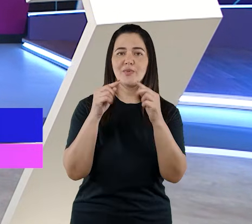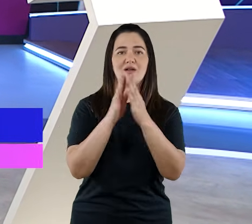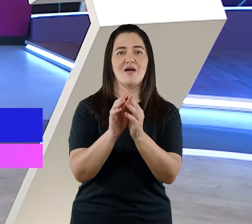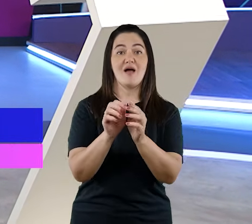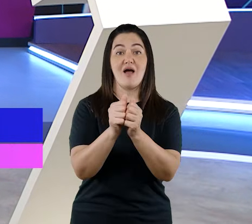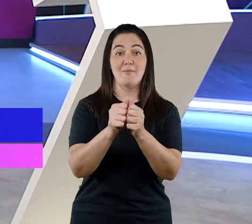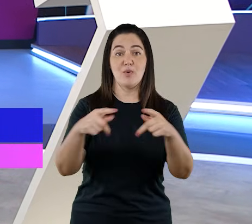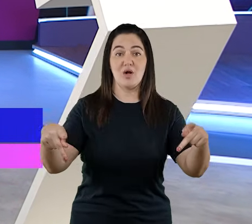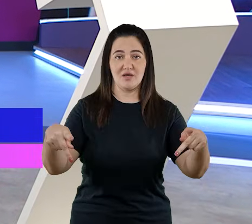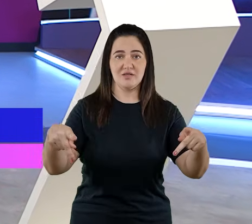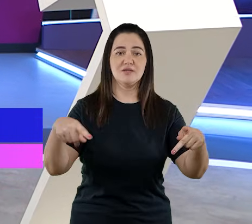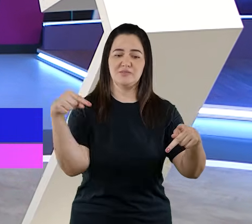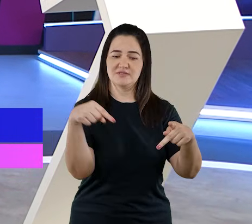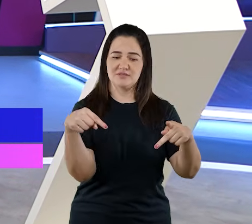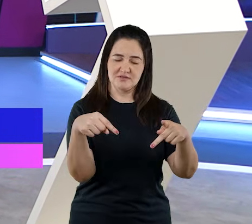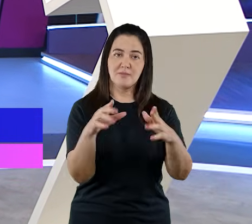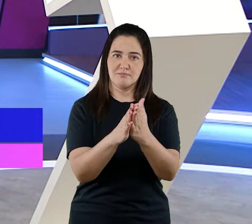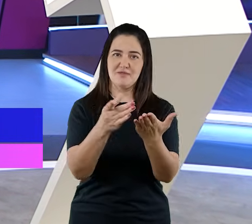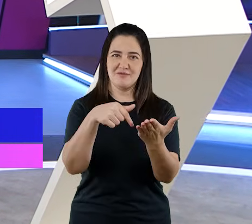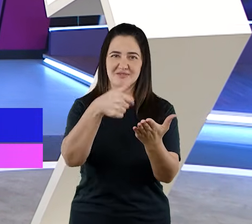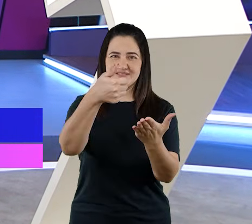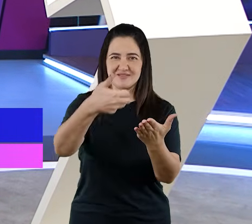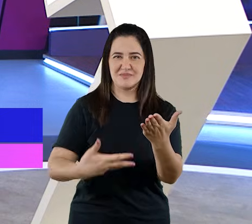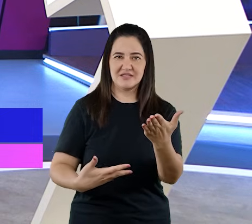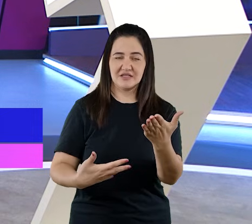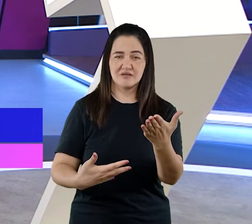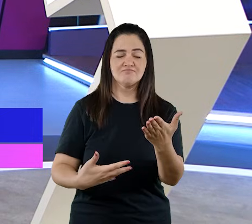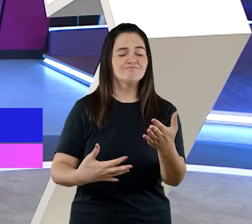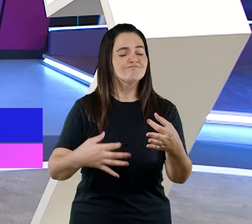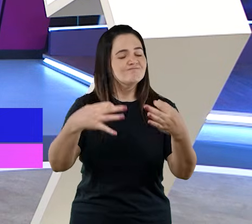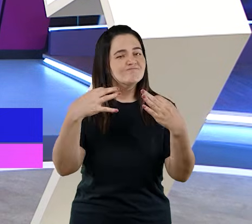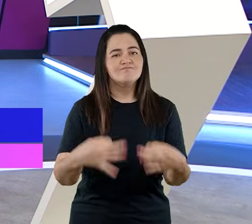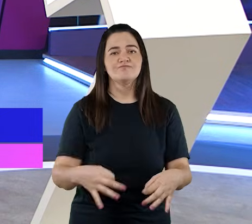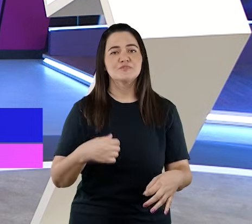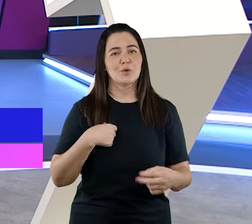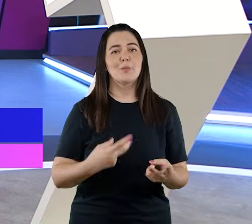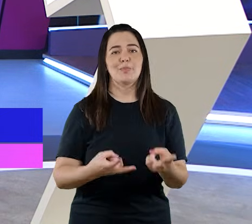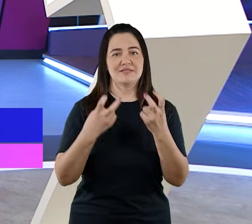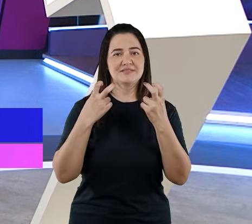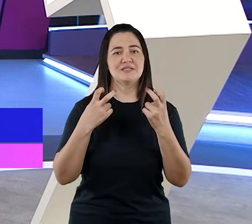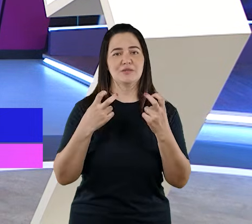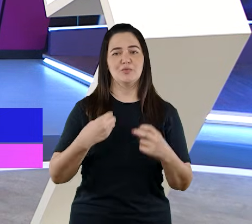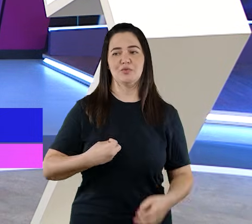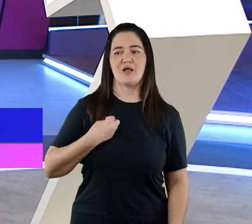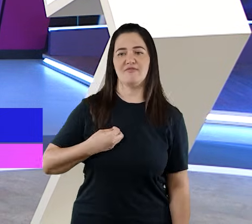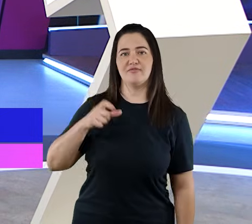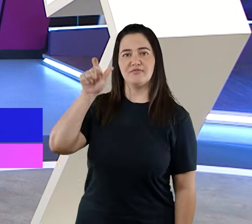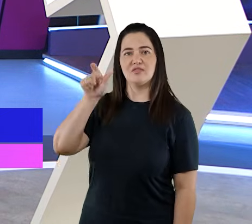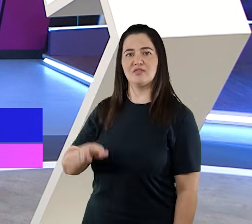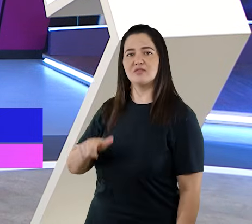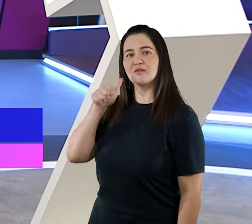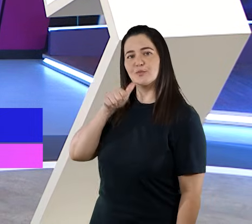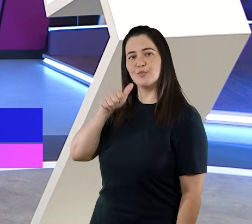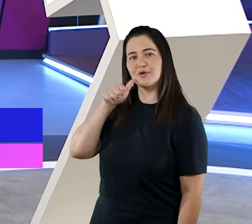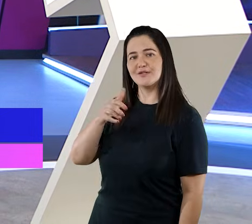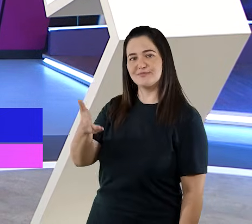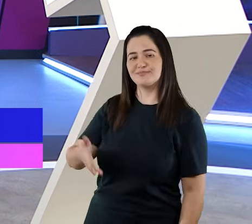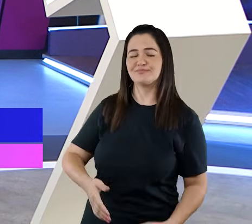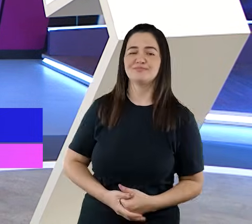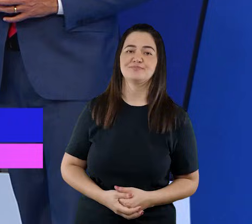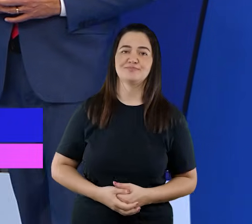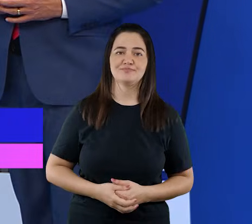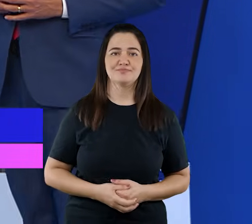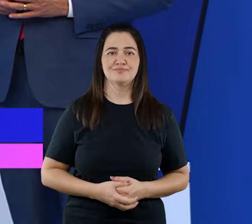apocalíptica. Exatamente aquilo que a Bíblia diz para o tempo final, eu vejo cumprido na vida dessa mulher.